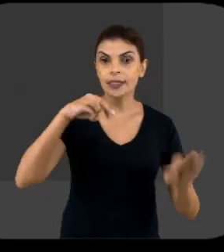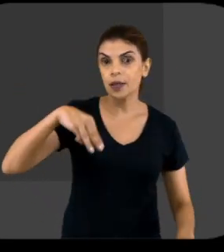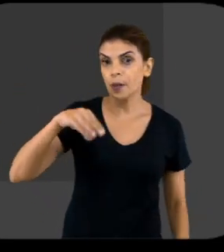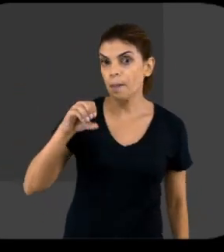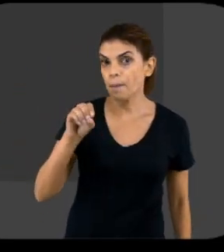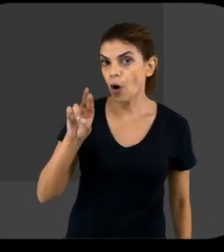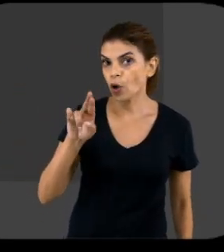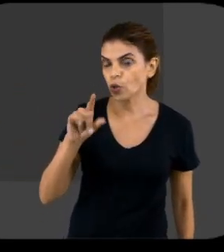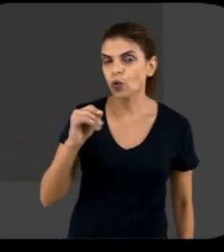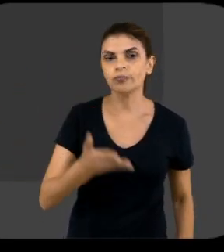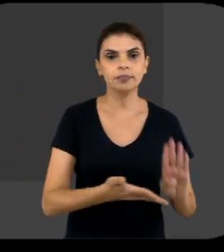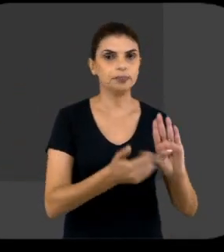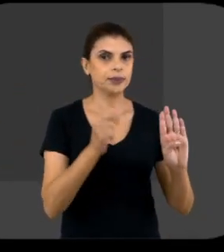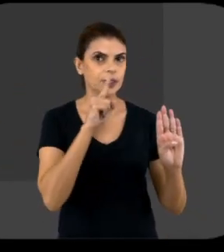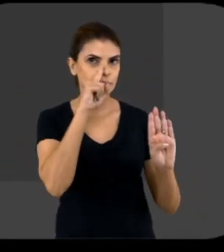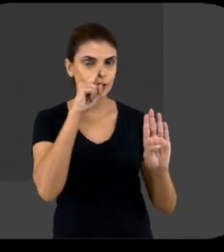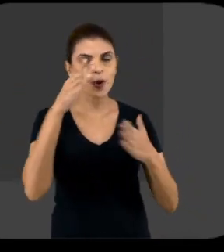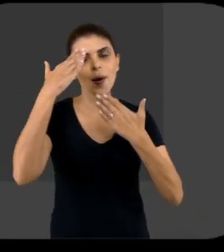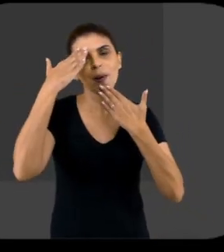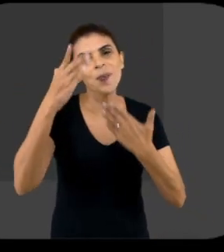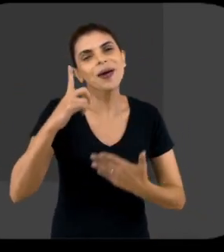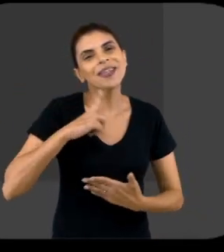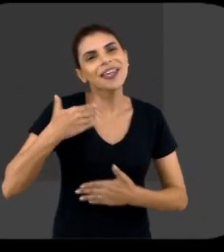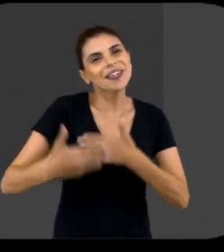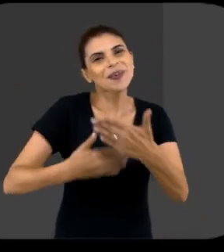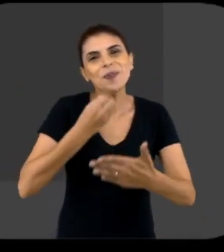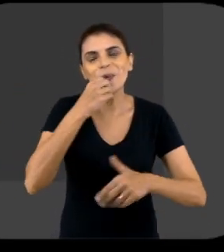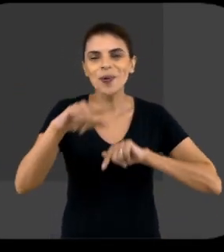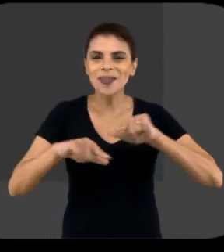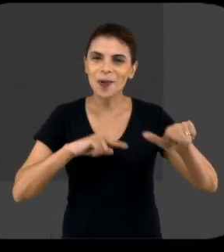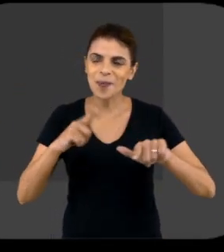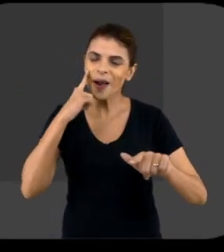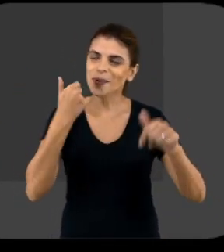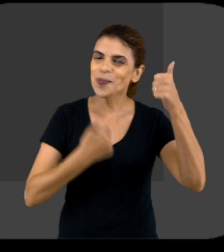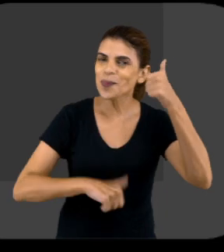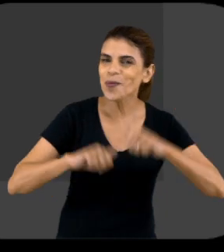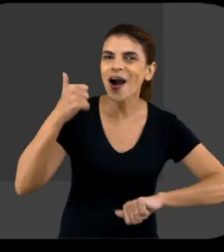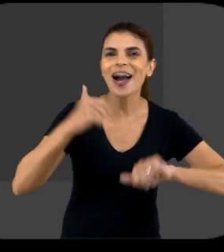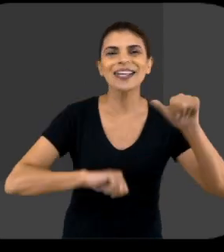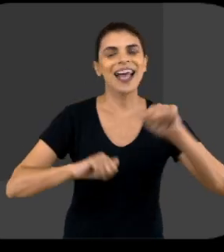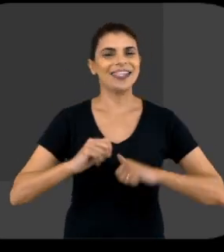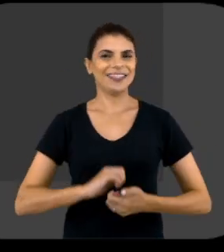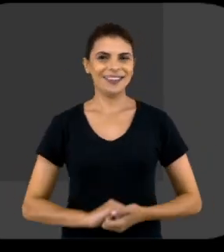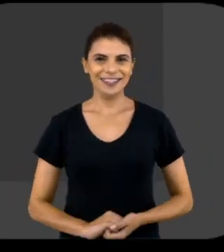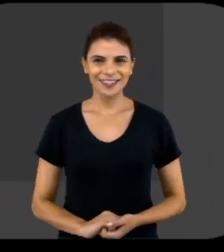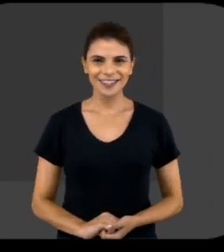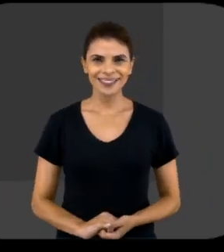módulo de biossegurança. Obrigado e todos tenham um bom trabalho